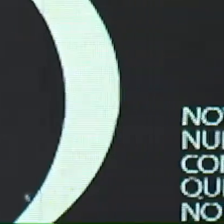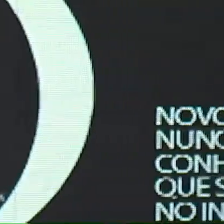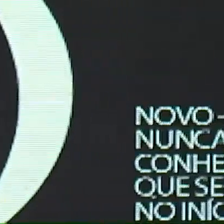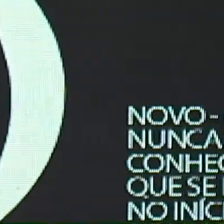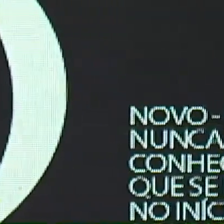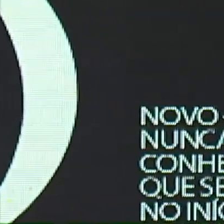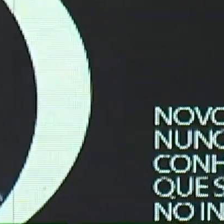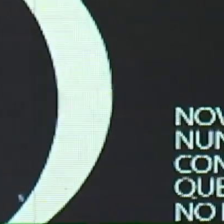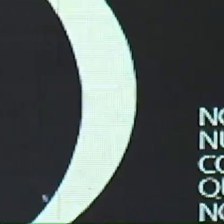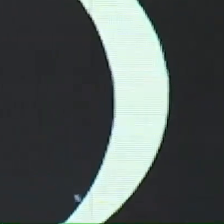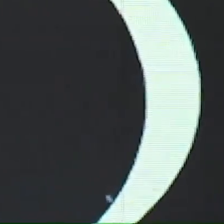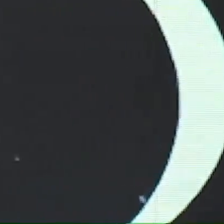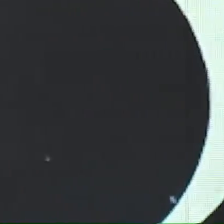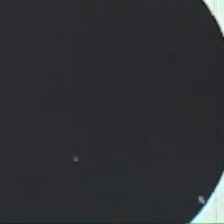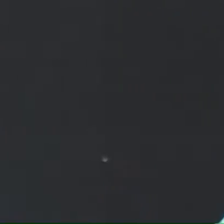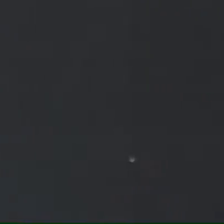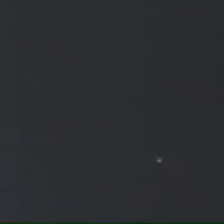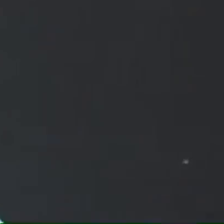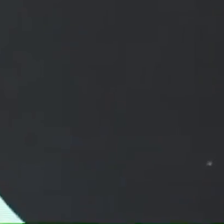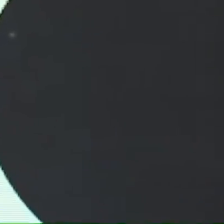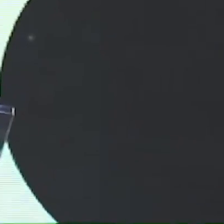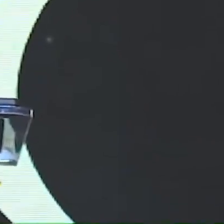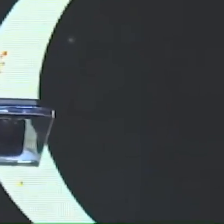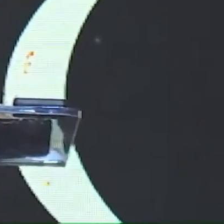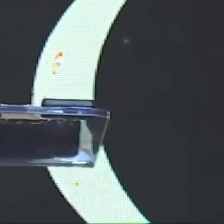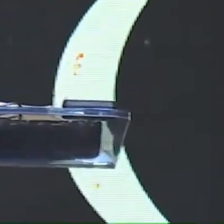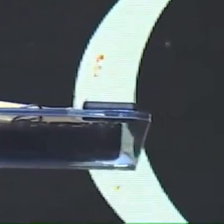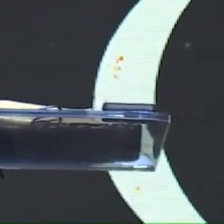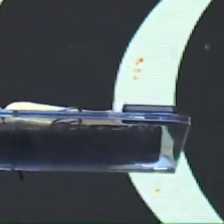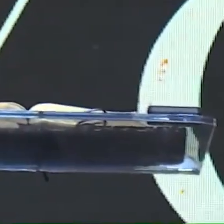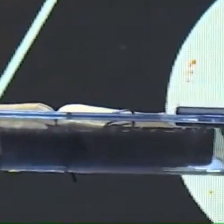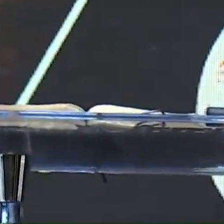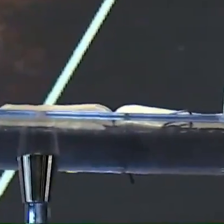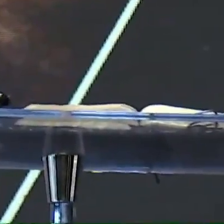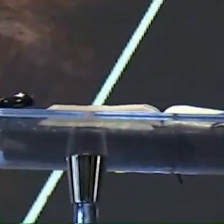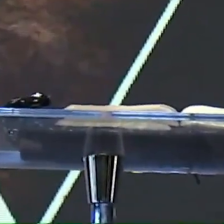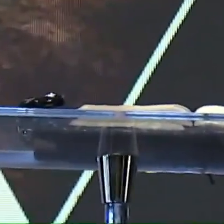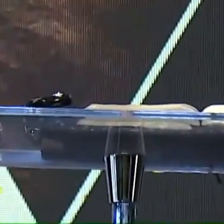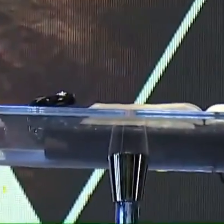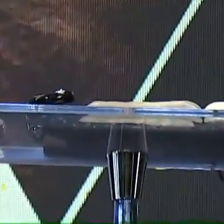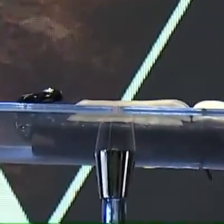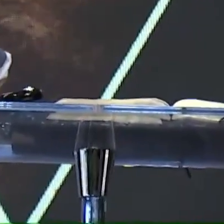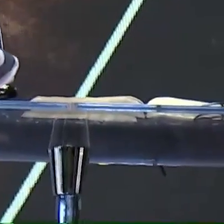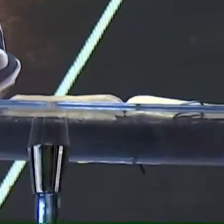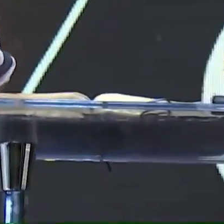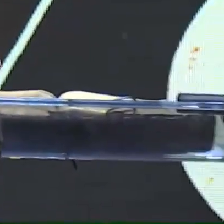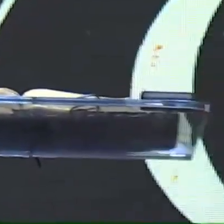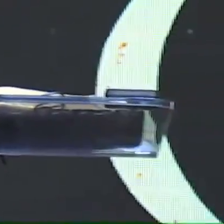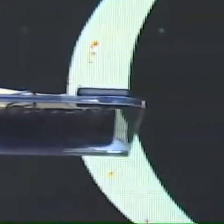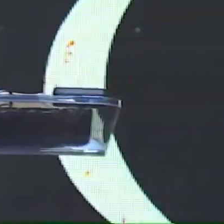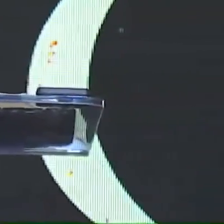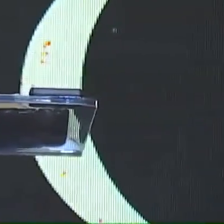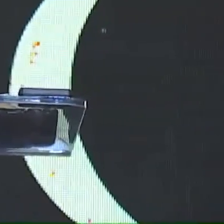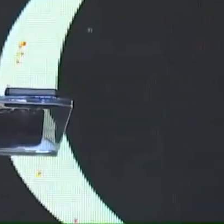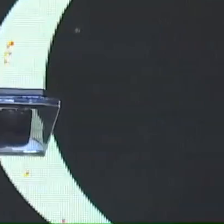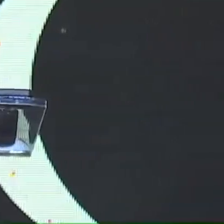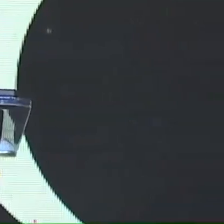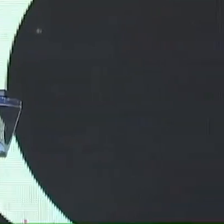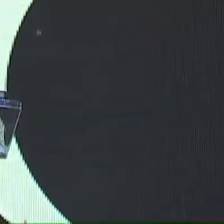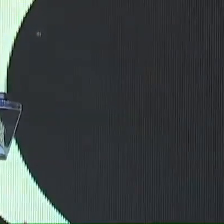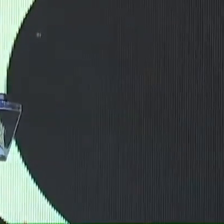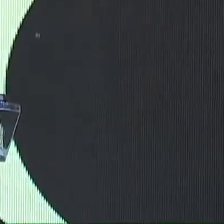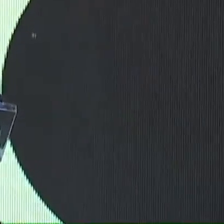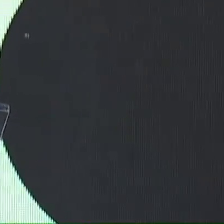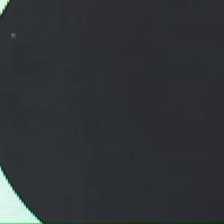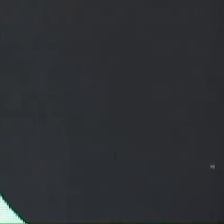Jesus, amém e amém. Eu quero discorrer pontualmente a respeito desse texto, Isaías 43, porém eu